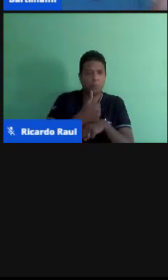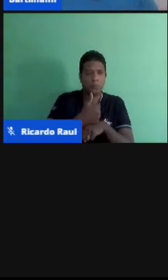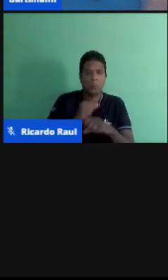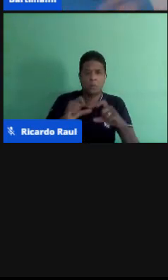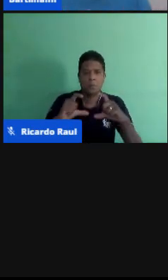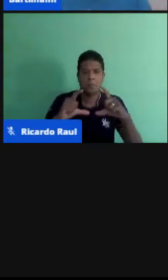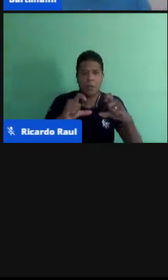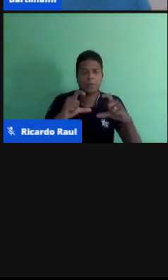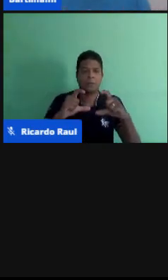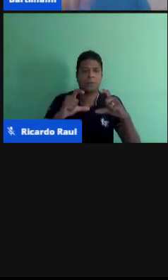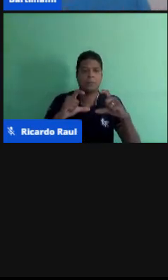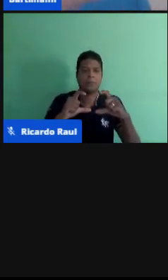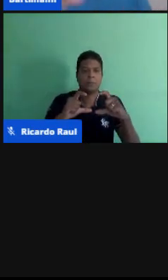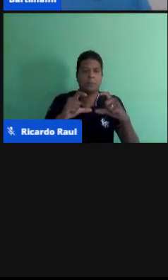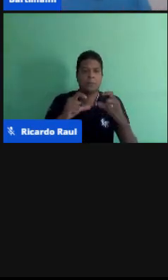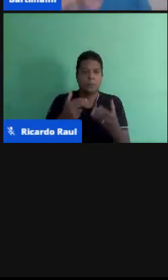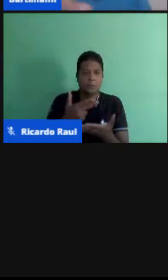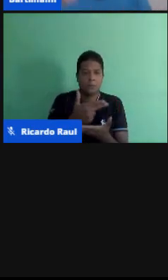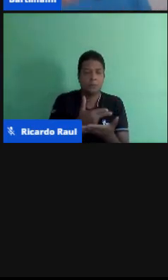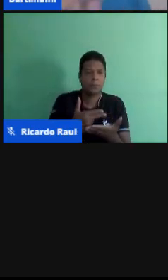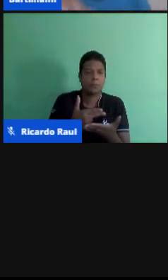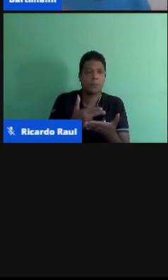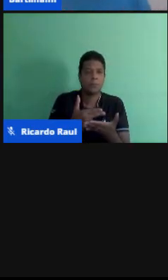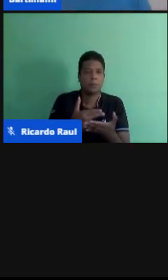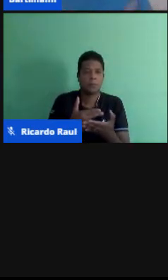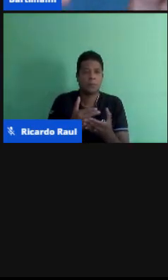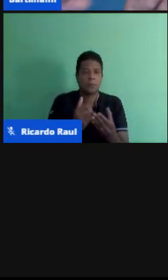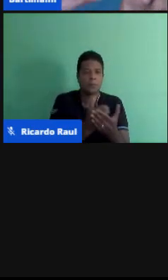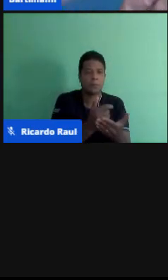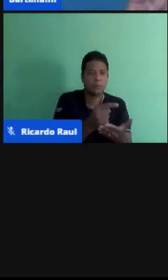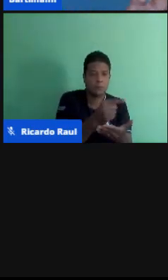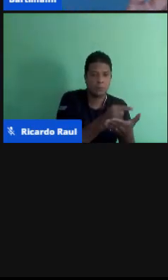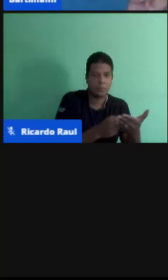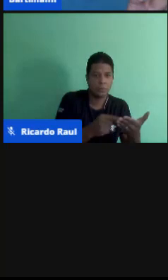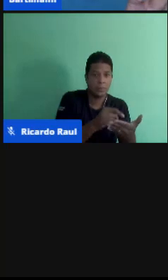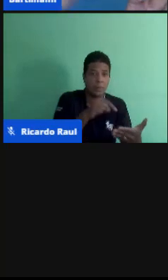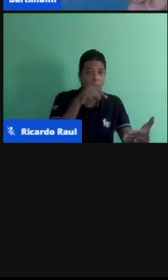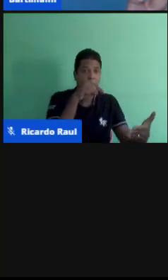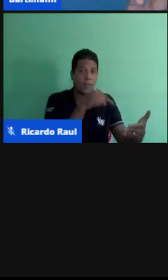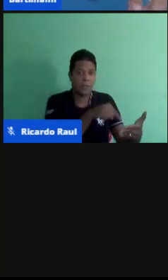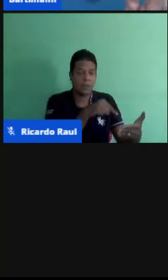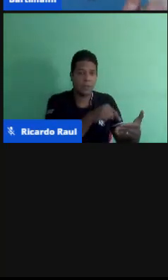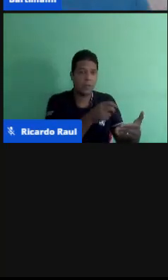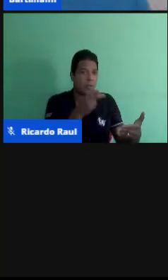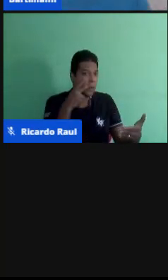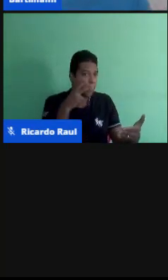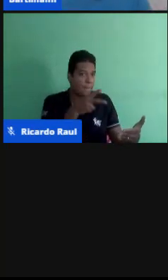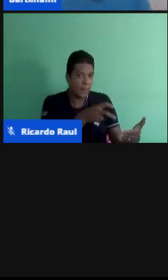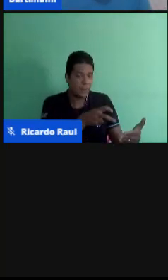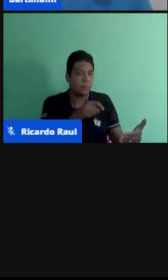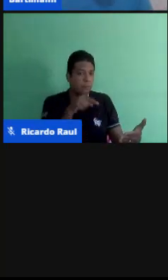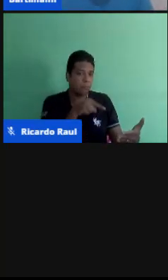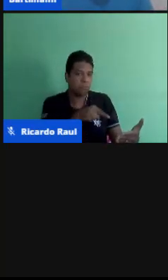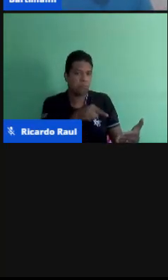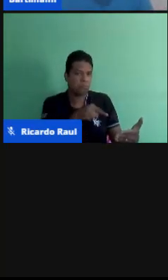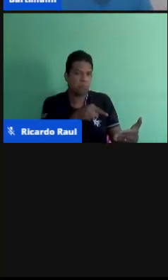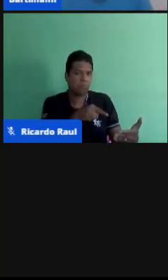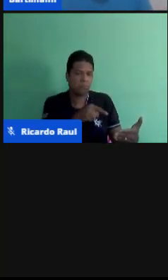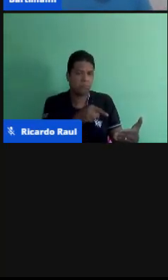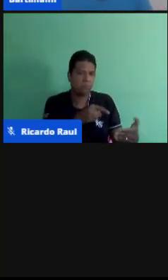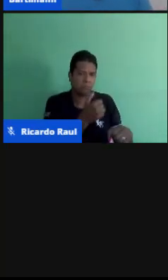print, faz o recorte, coloca no caderno, faz ali círculos em volta, dizendo, ó, aqui eu quero que vocês percebam isso. É um trabalho